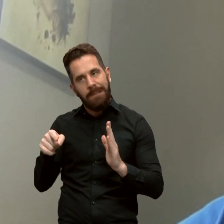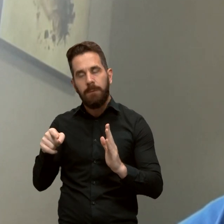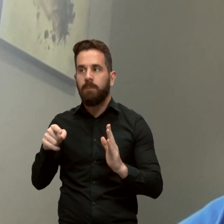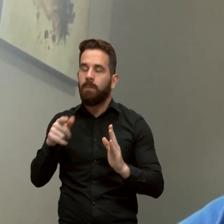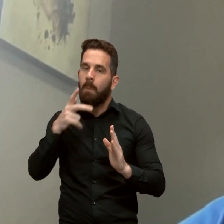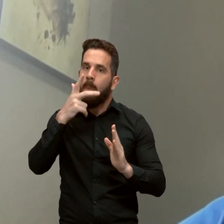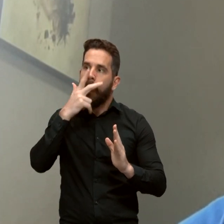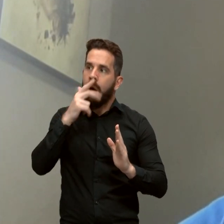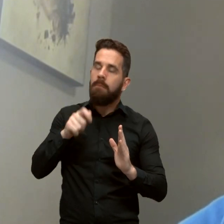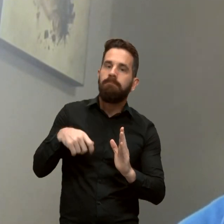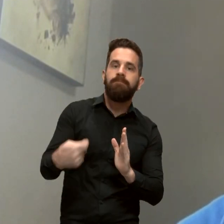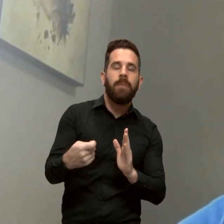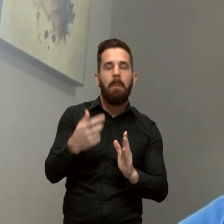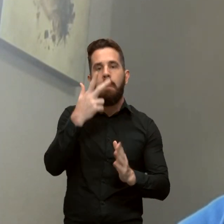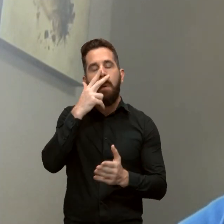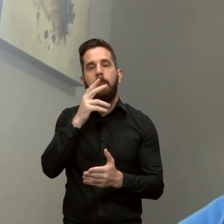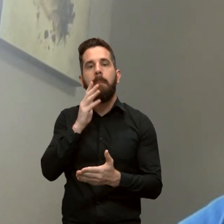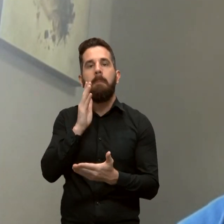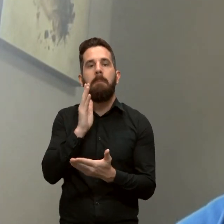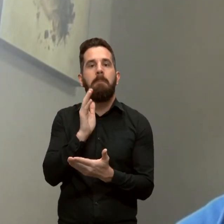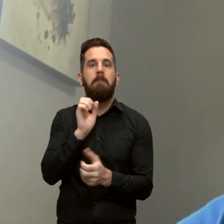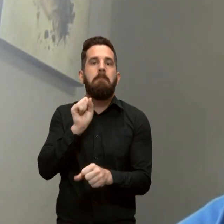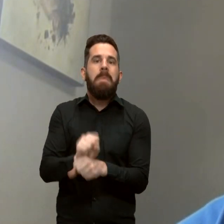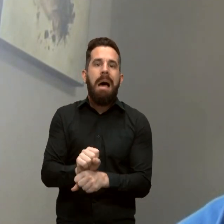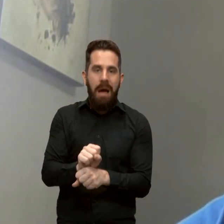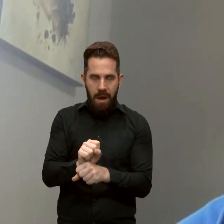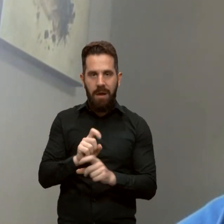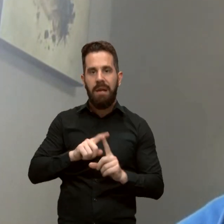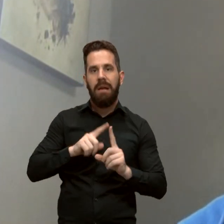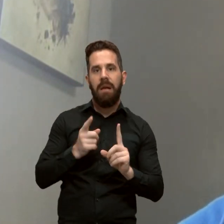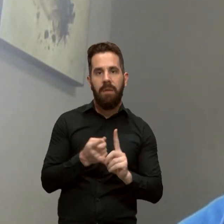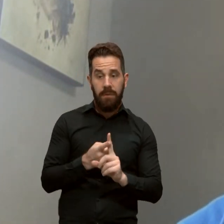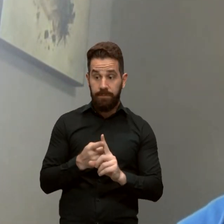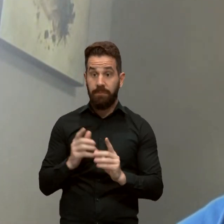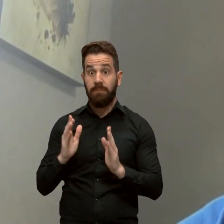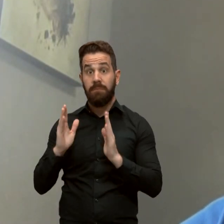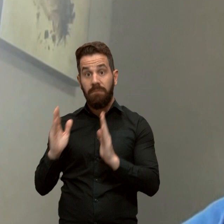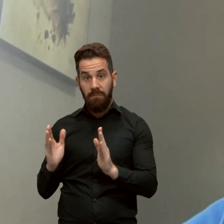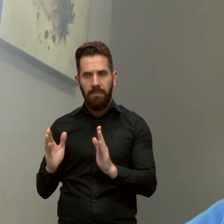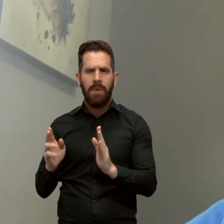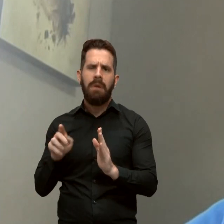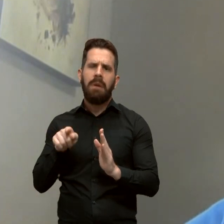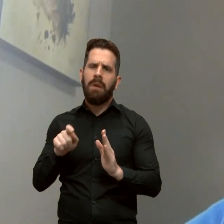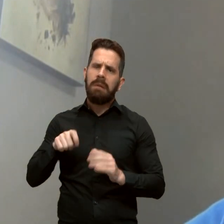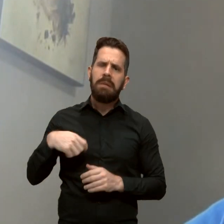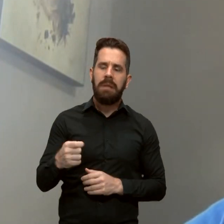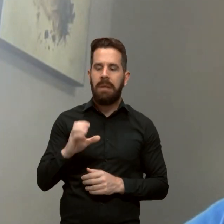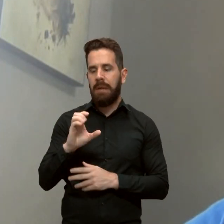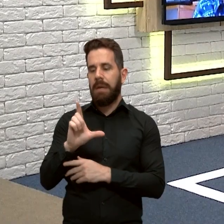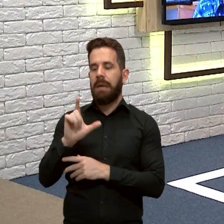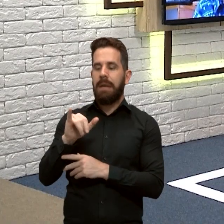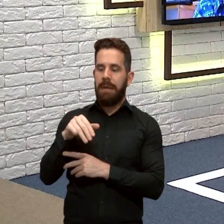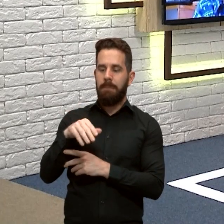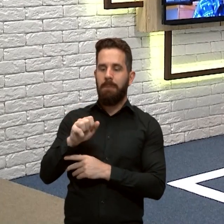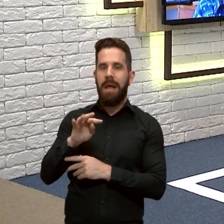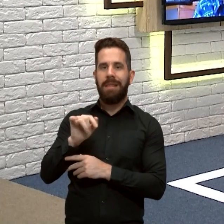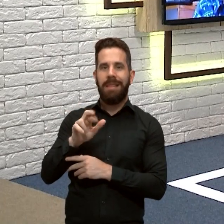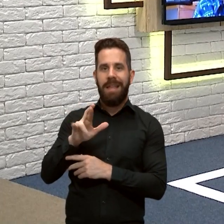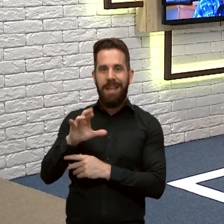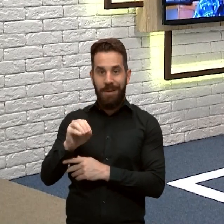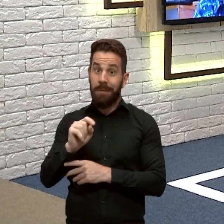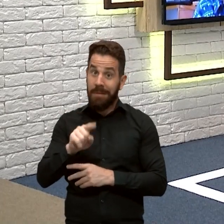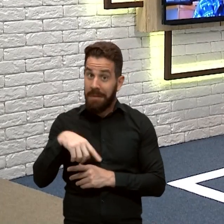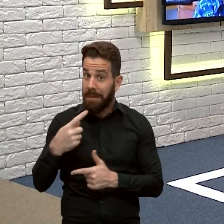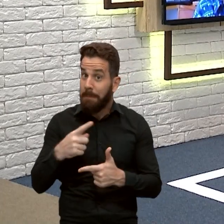ela deixa de ser fértil, e aí entra o período que a gente chama de climatério. Daqui a pouco a gente vai falar um pouquinho mais disso,